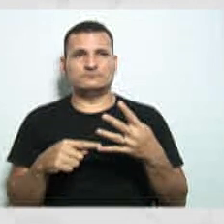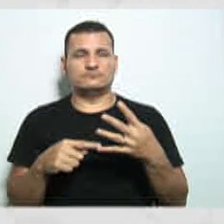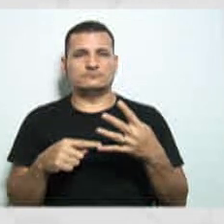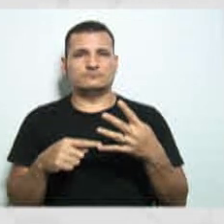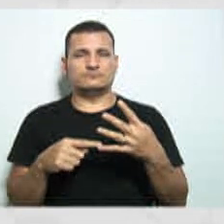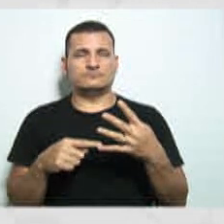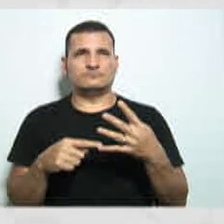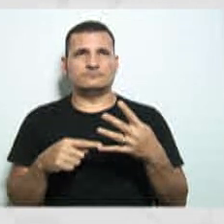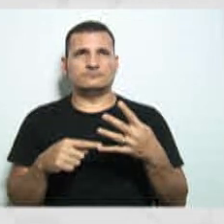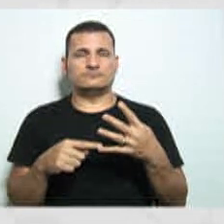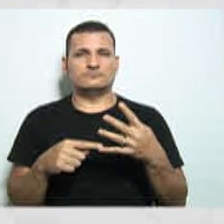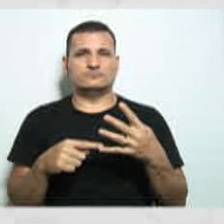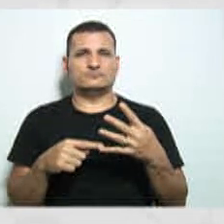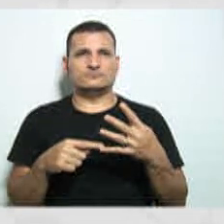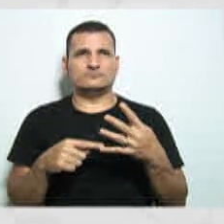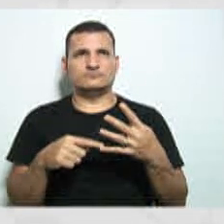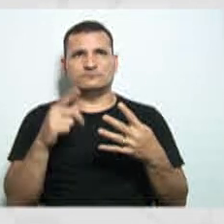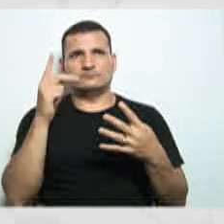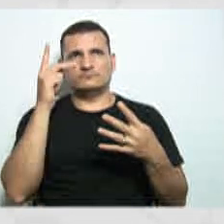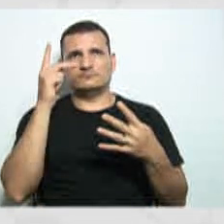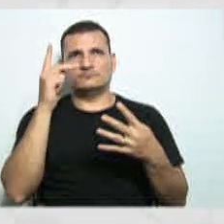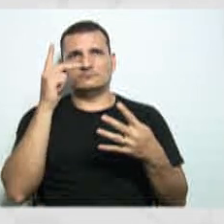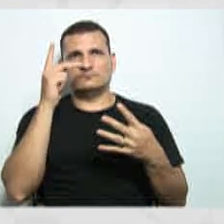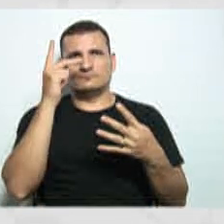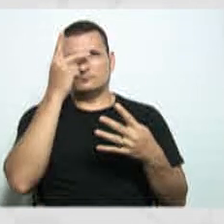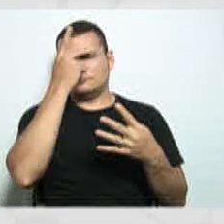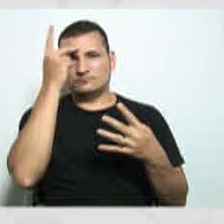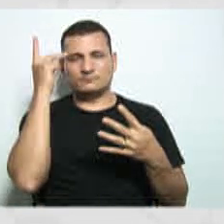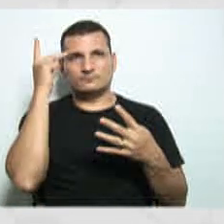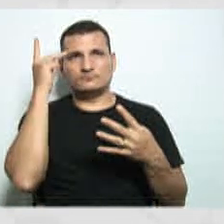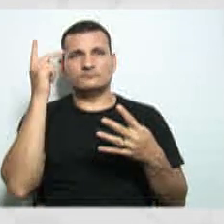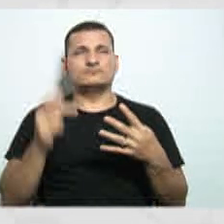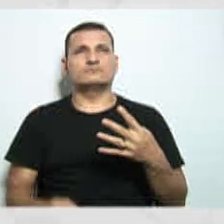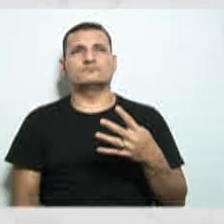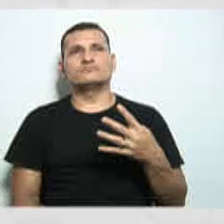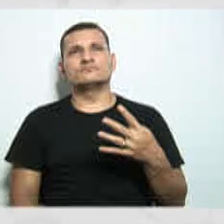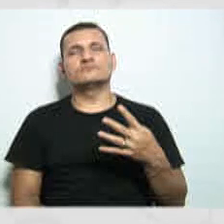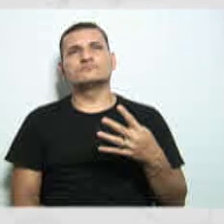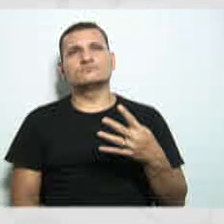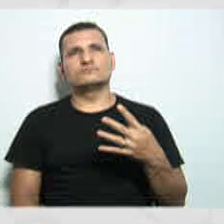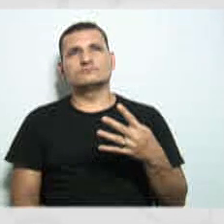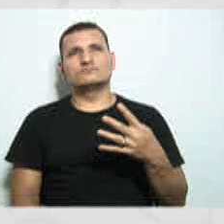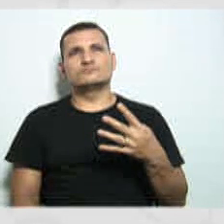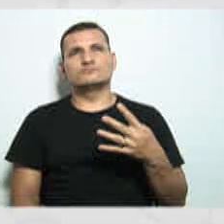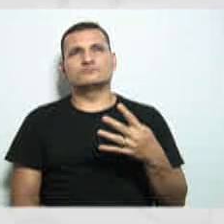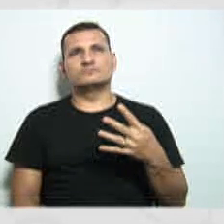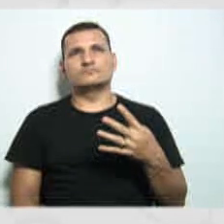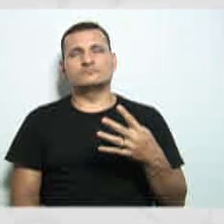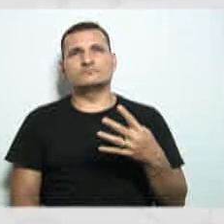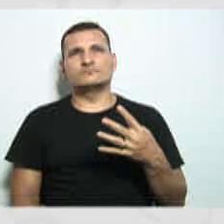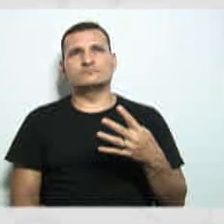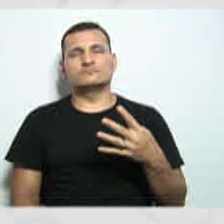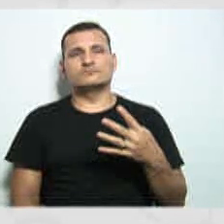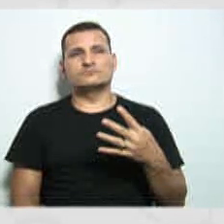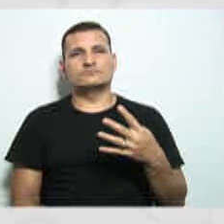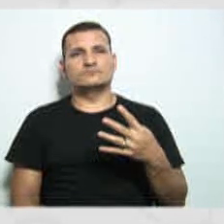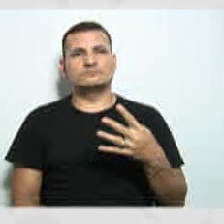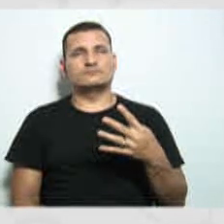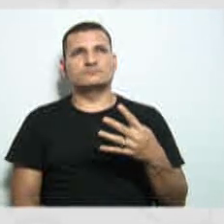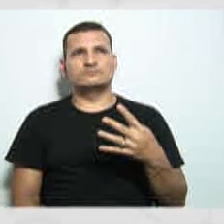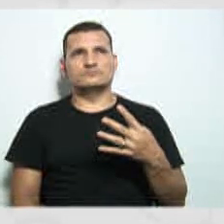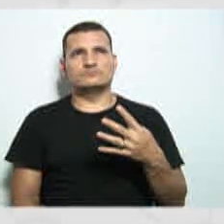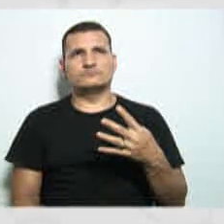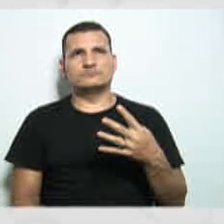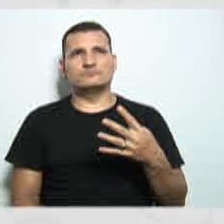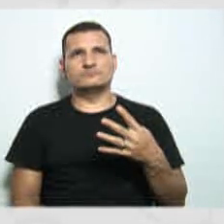né, e pessoas, ou aprendizado, né, e desenvolvimento, tá bom? Entenda aí, meu querido,